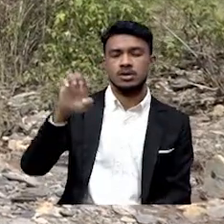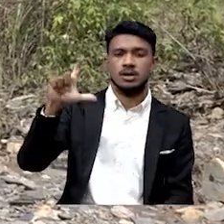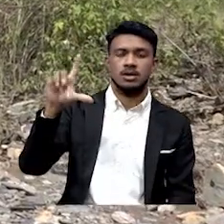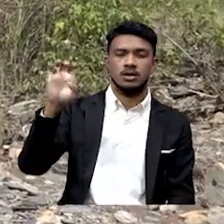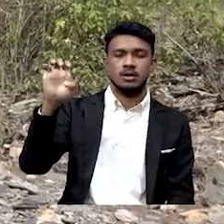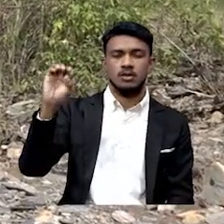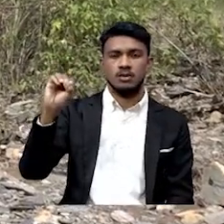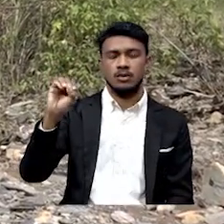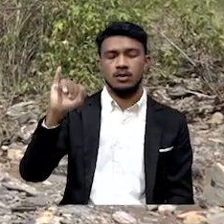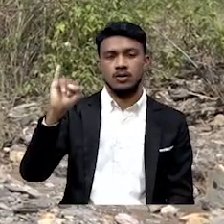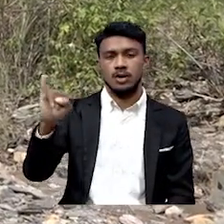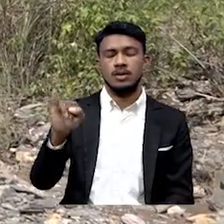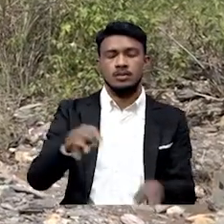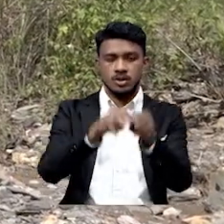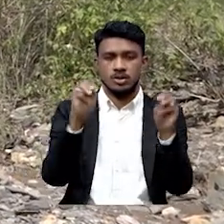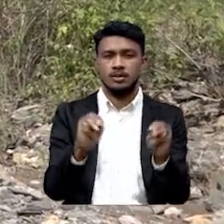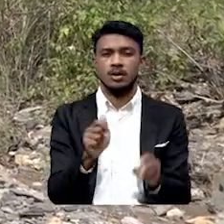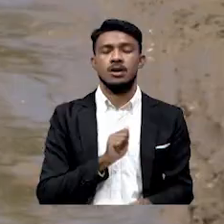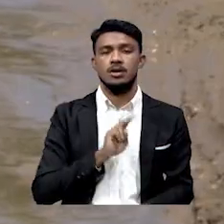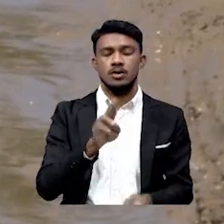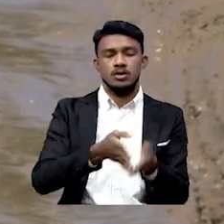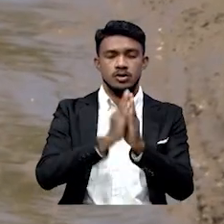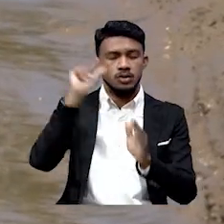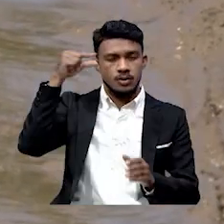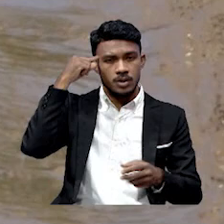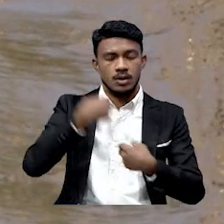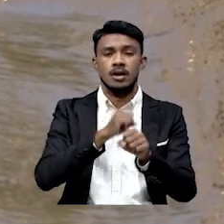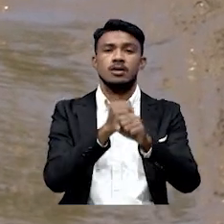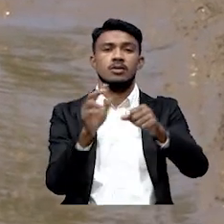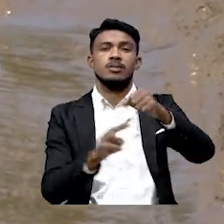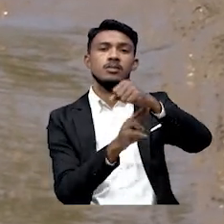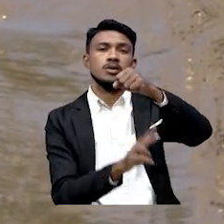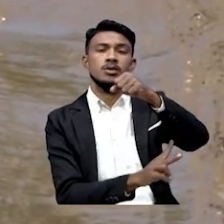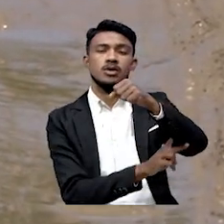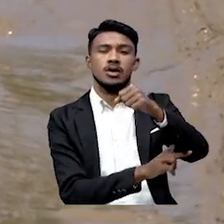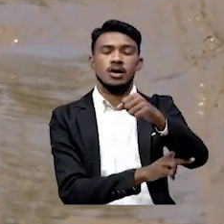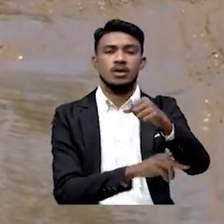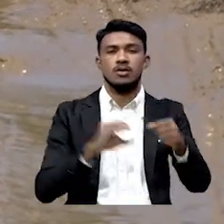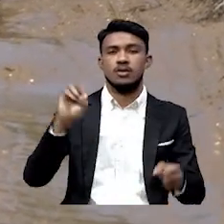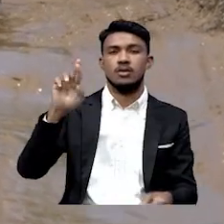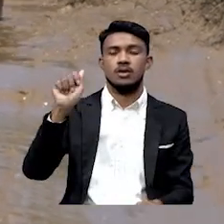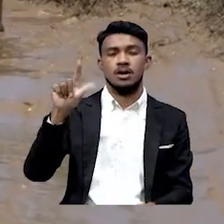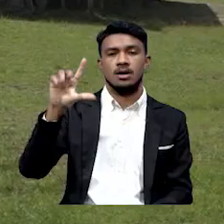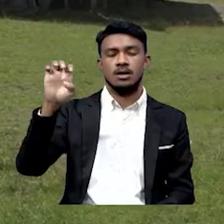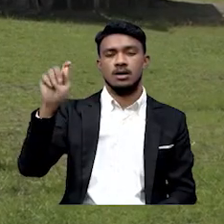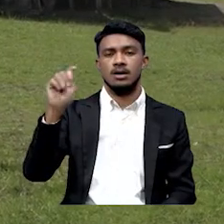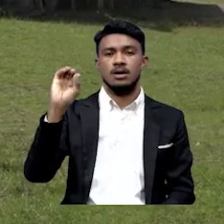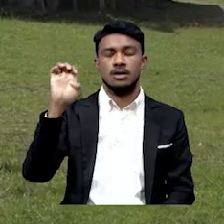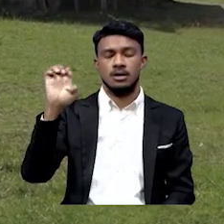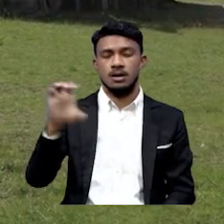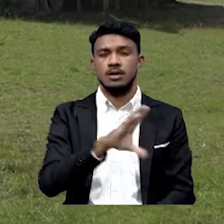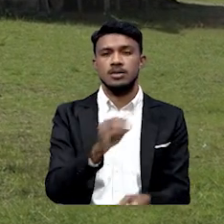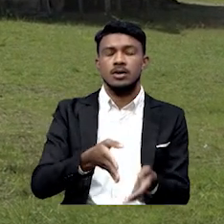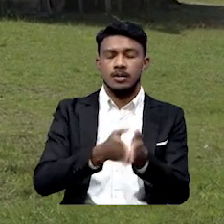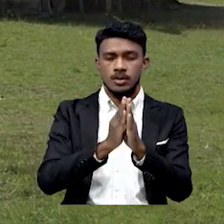Eleu, o governo ato constrói ponte e a mota da trema no Oralete. No nebel facilita a comunidade e movimento